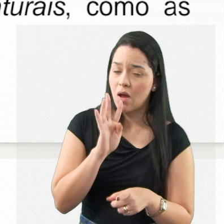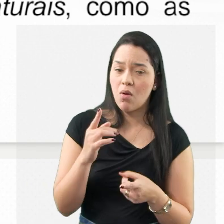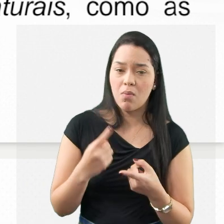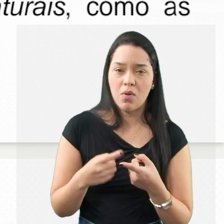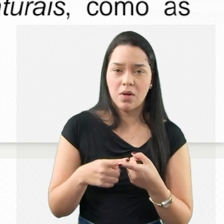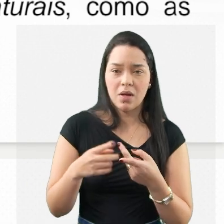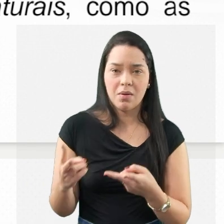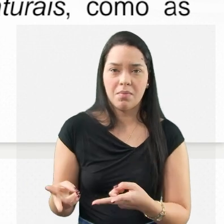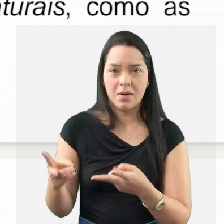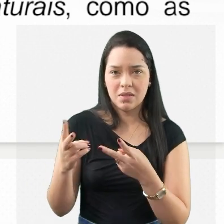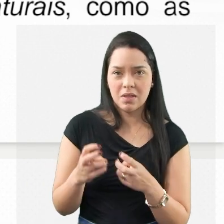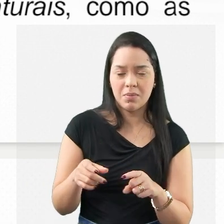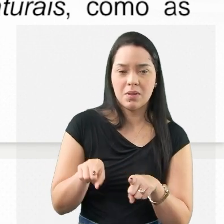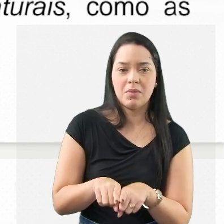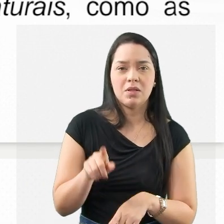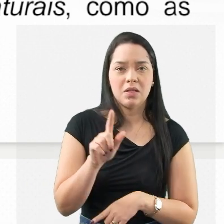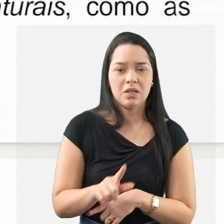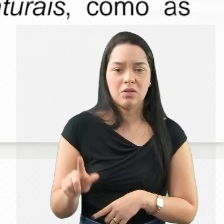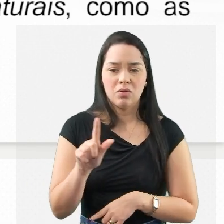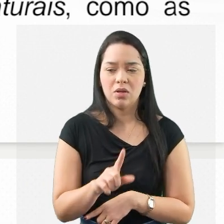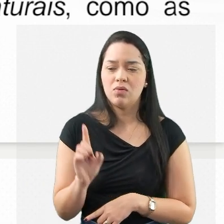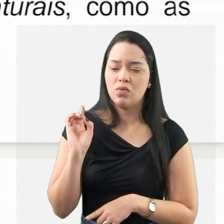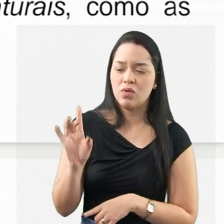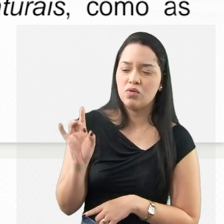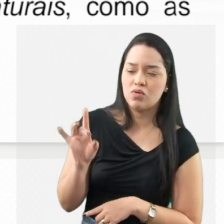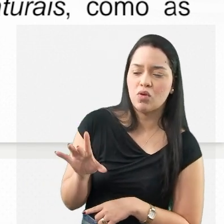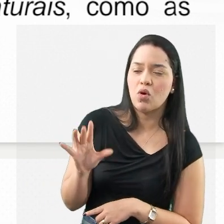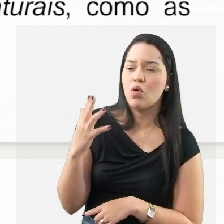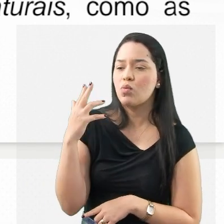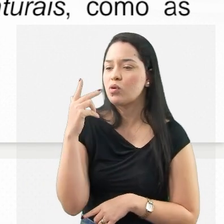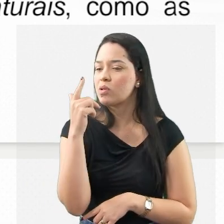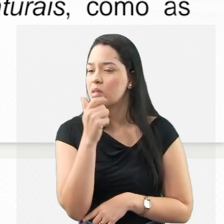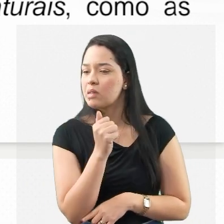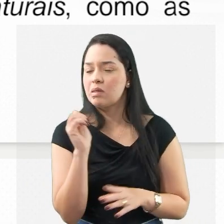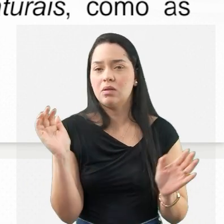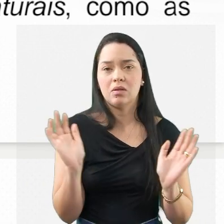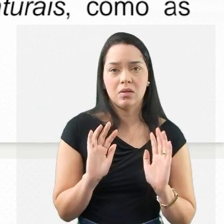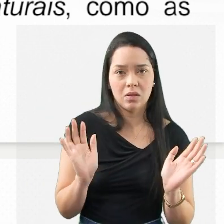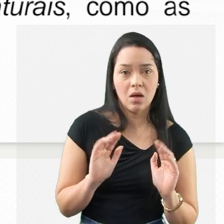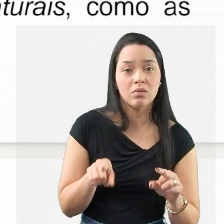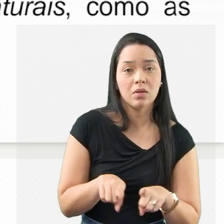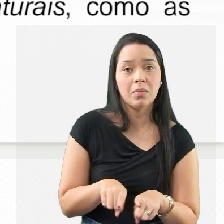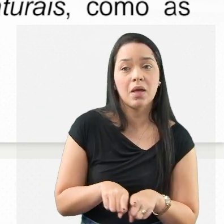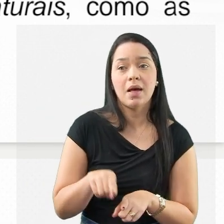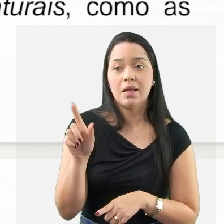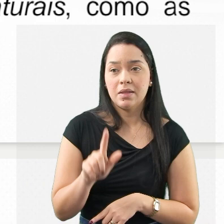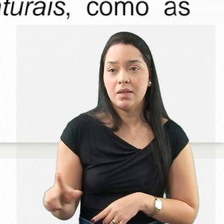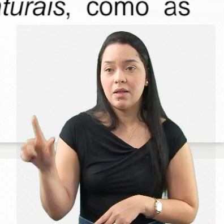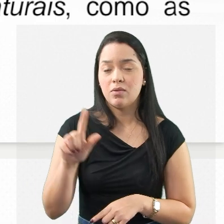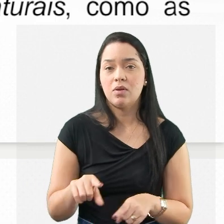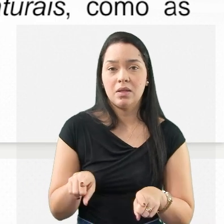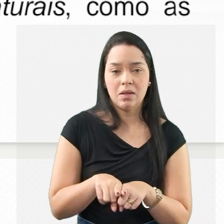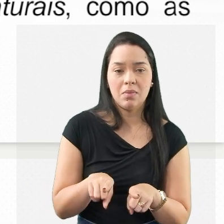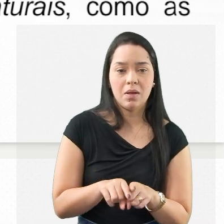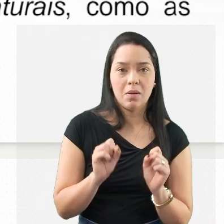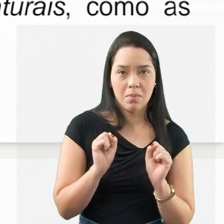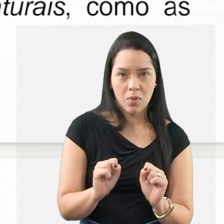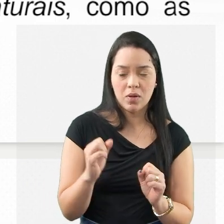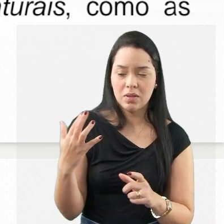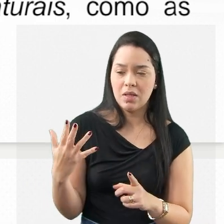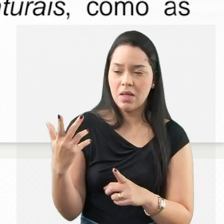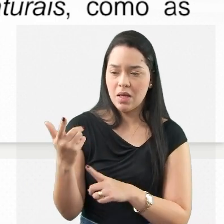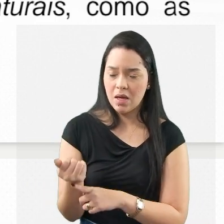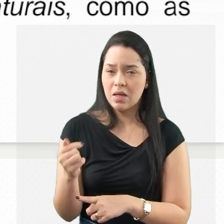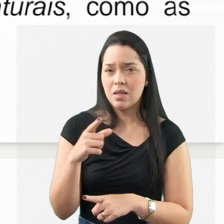percebe quando fala de literatura, não é só aquela literatura rebuscada, erudita, a literatura também é possível fazer arte fazendo